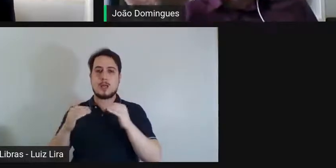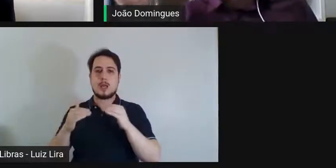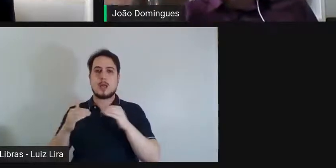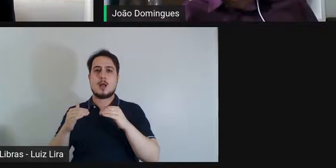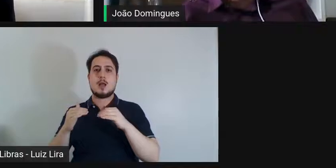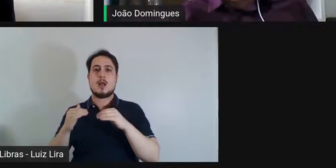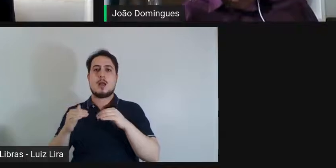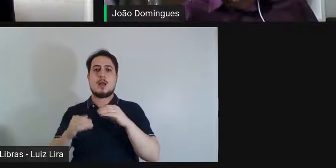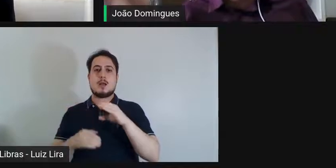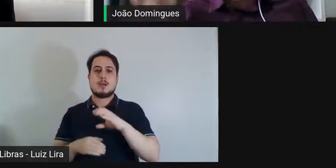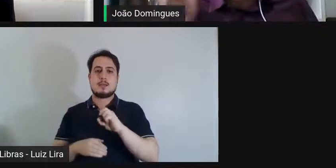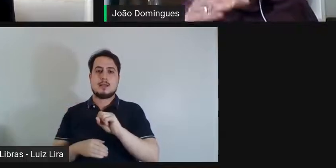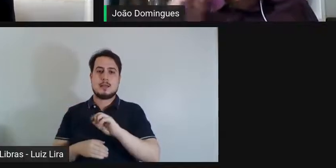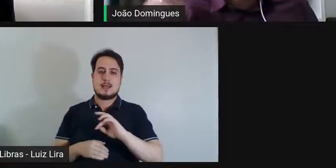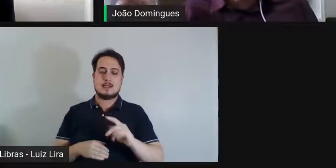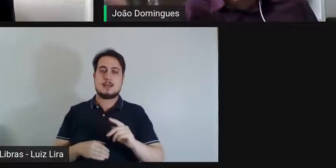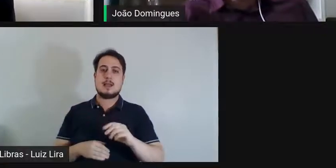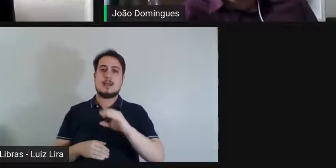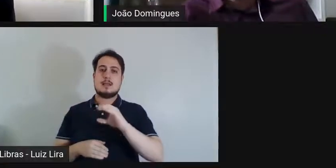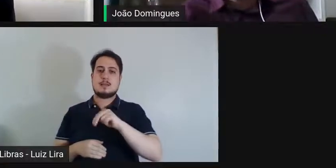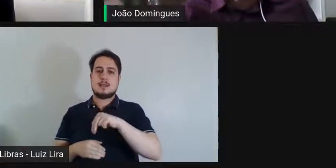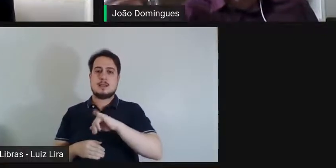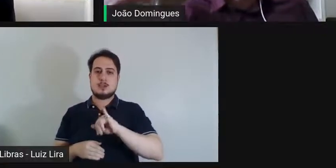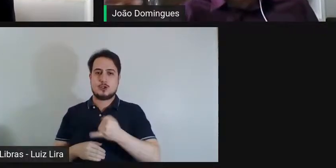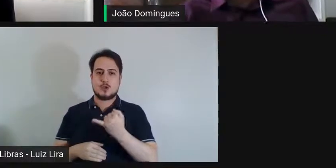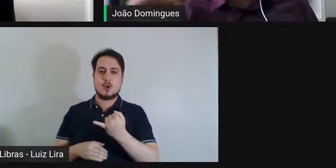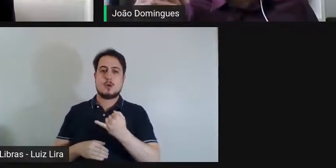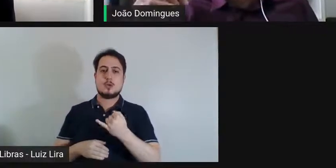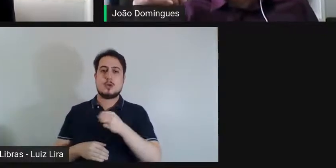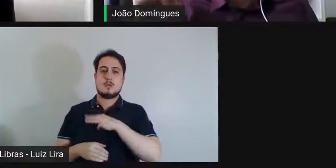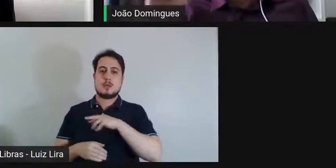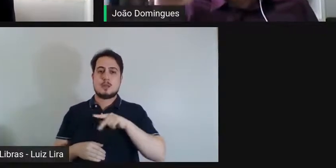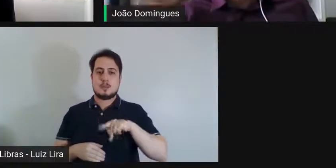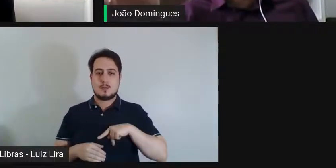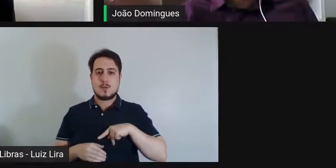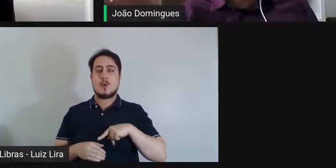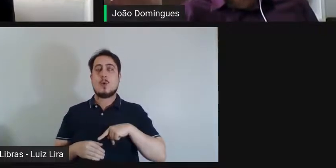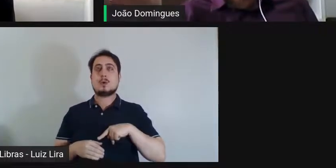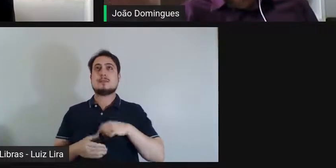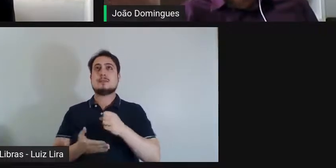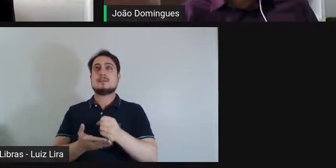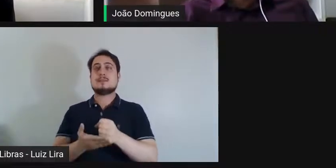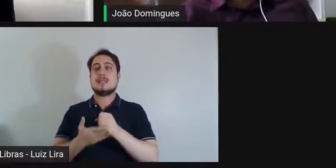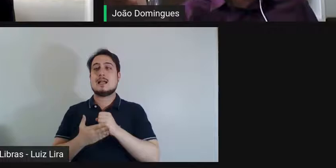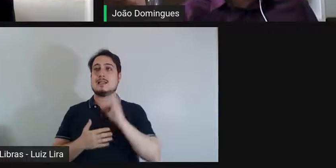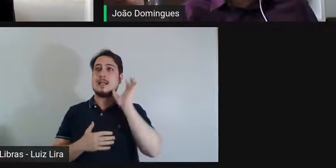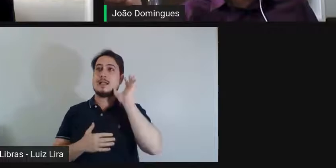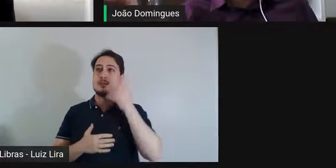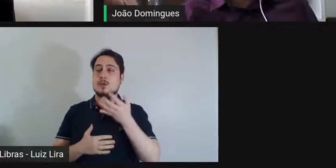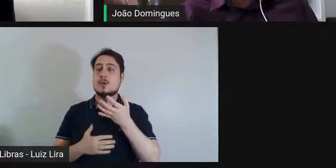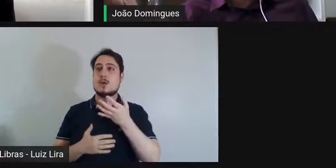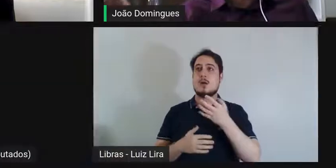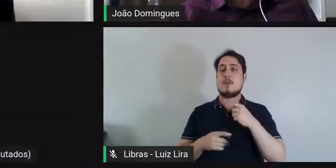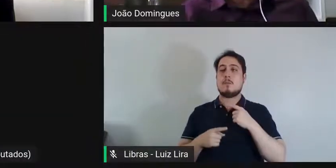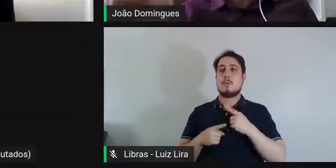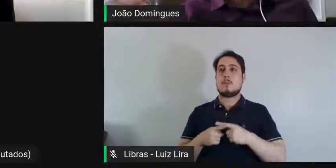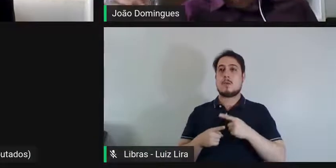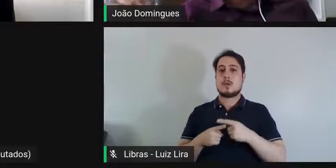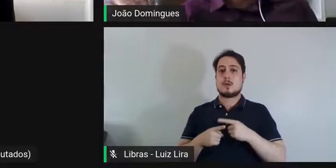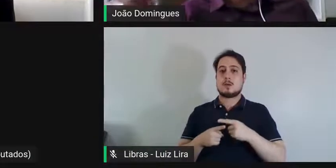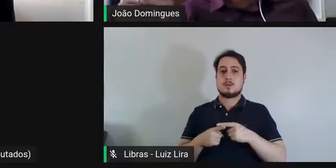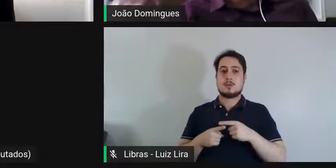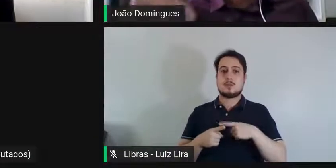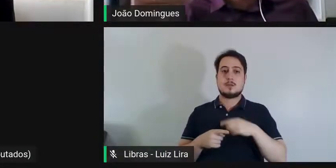SEGES, como o CNJ, Conselho Nacional do Ministério Público, trazer decisões, porque são